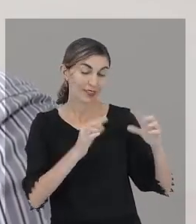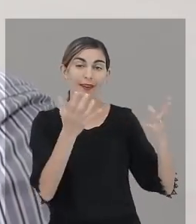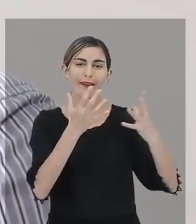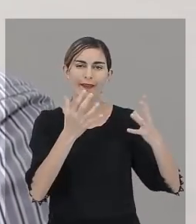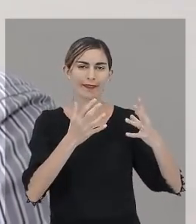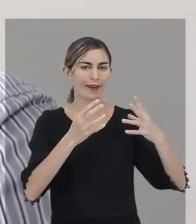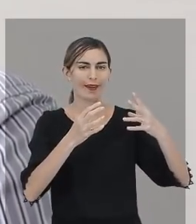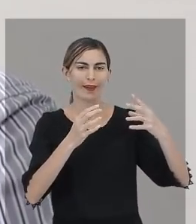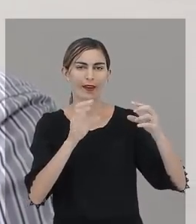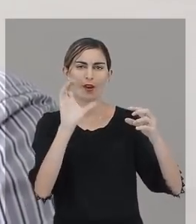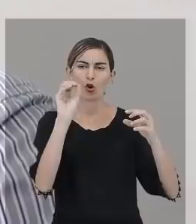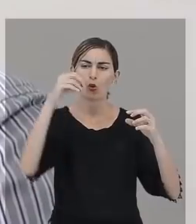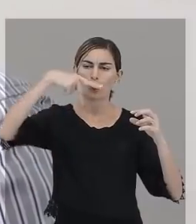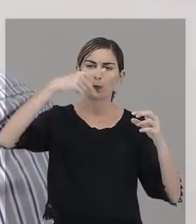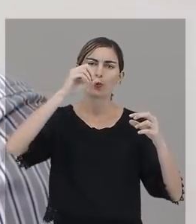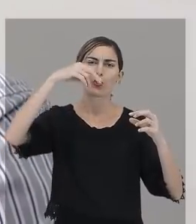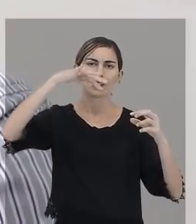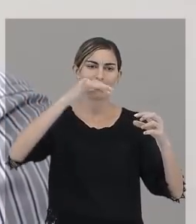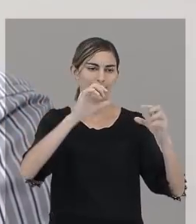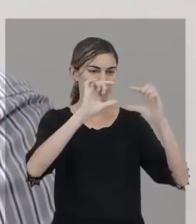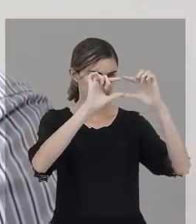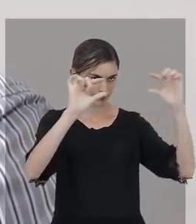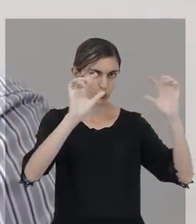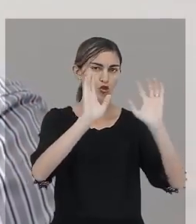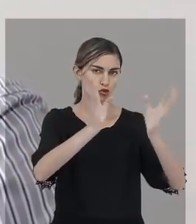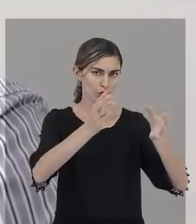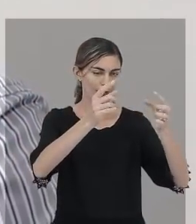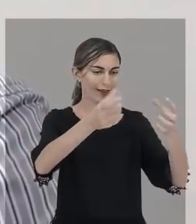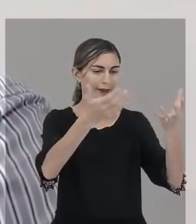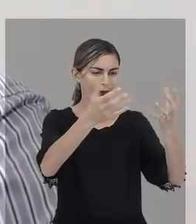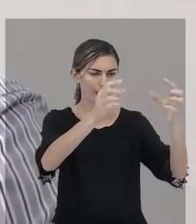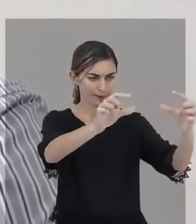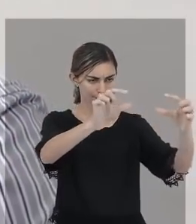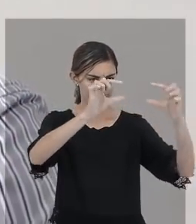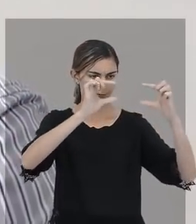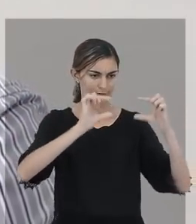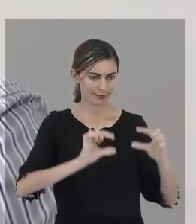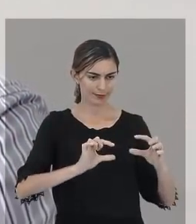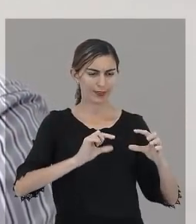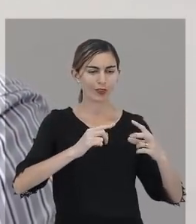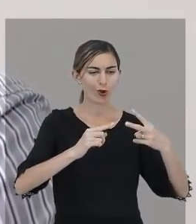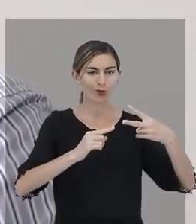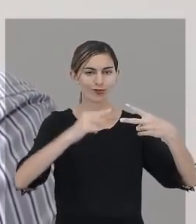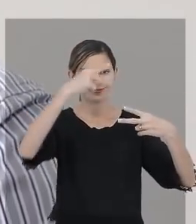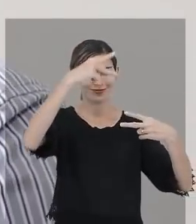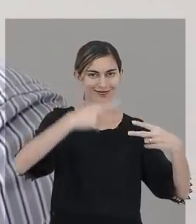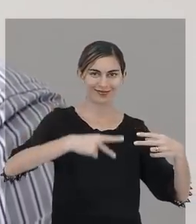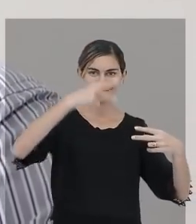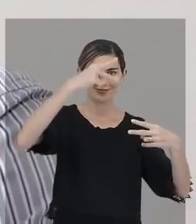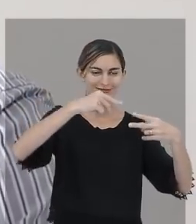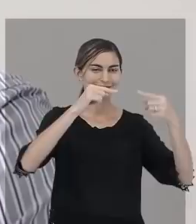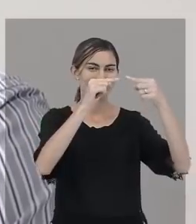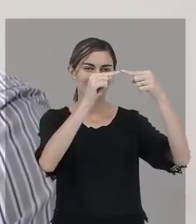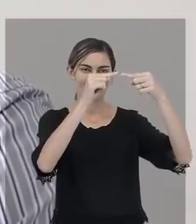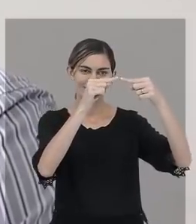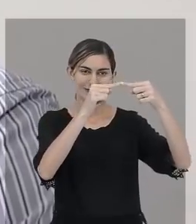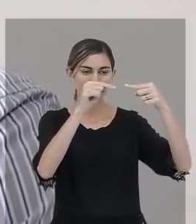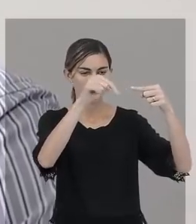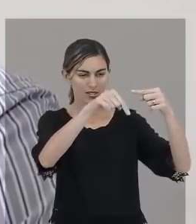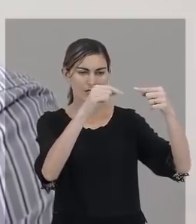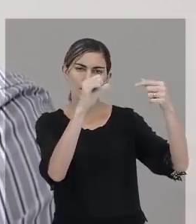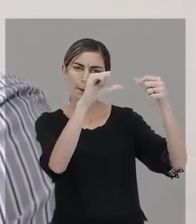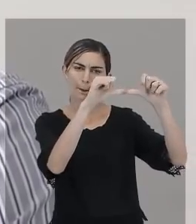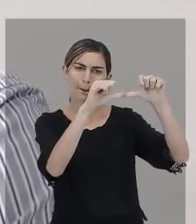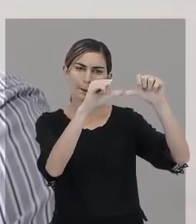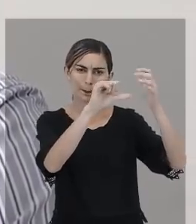e você quer colocar um componente abaixo dele. Então você vai referenciar esse componente em relação ao primeiro, certo? Então você vai